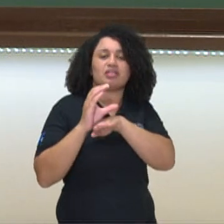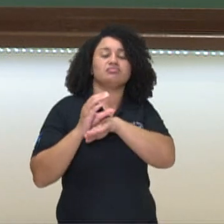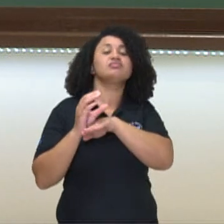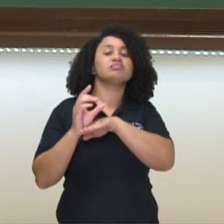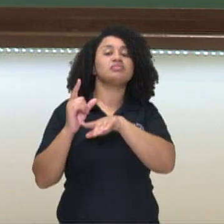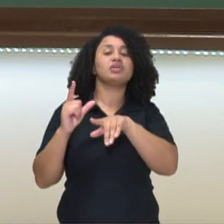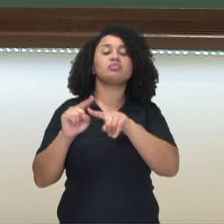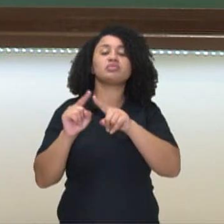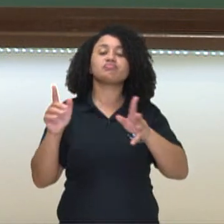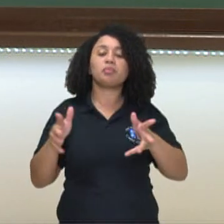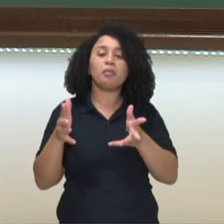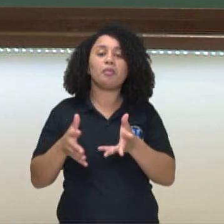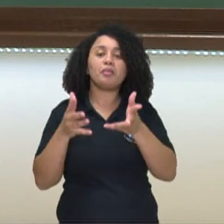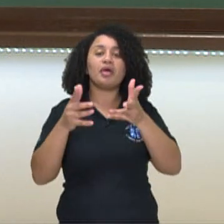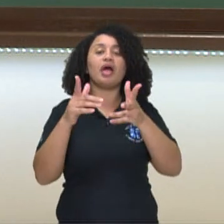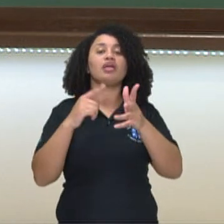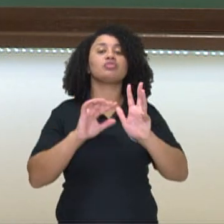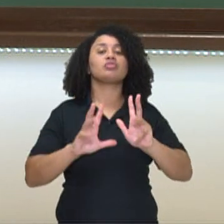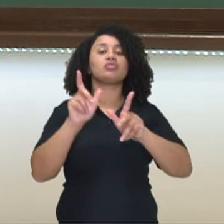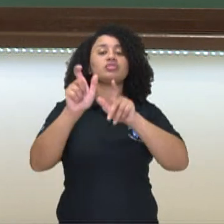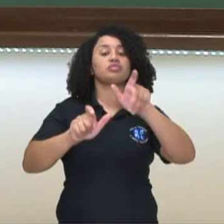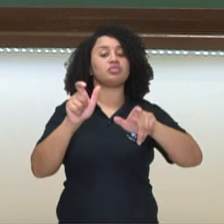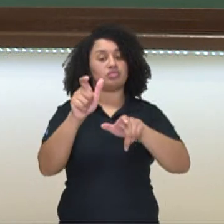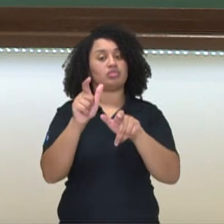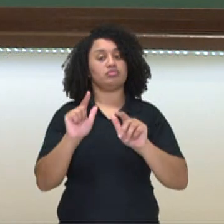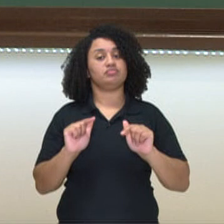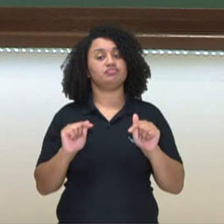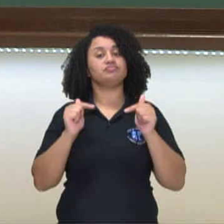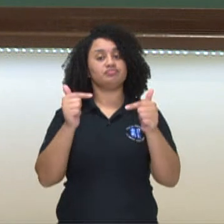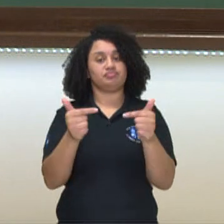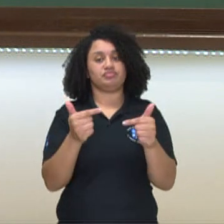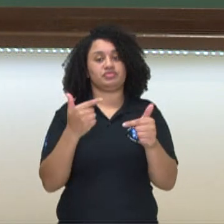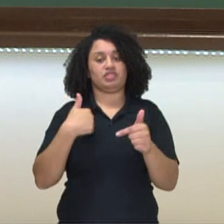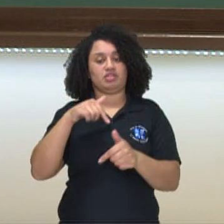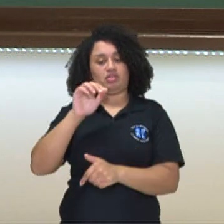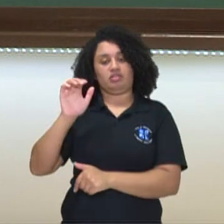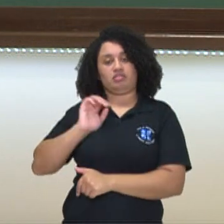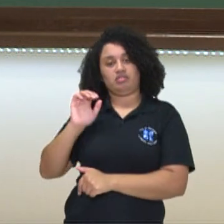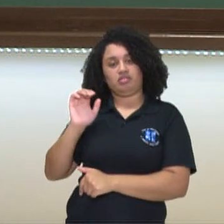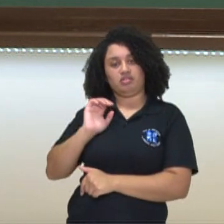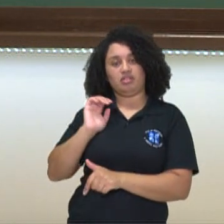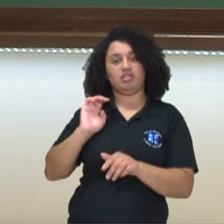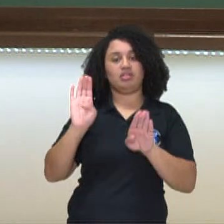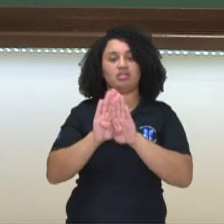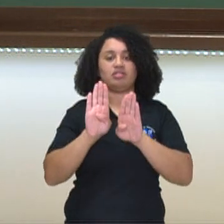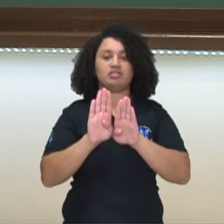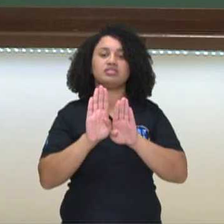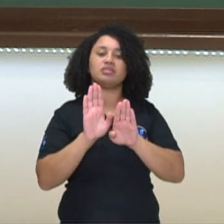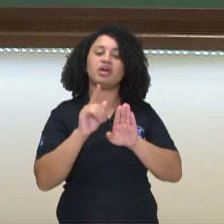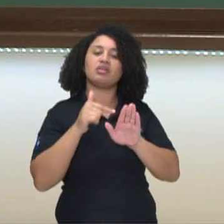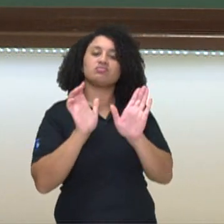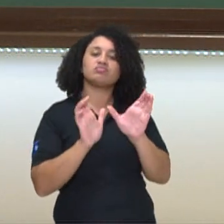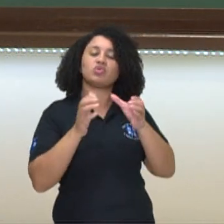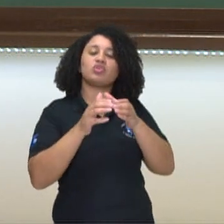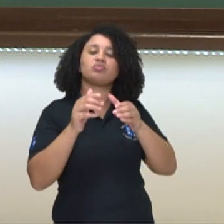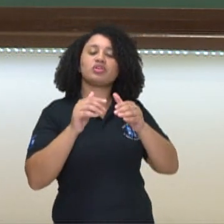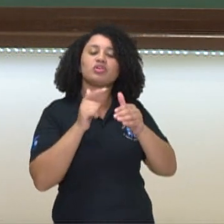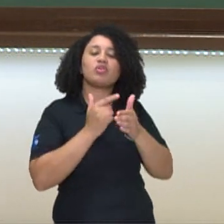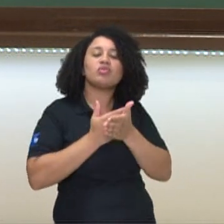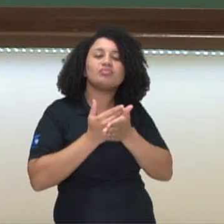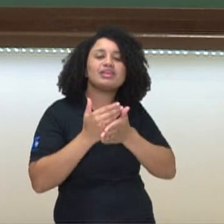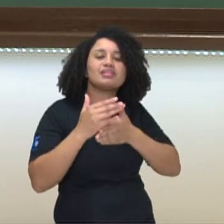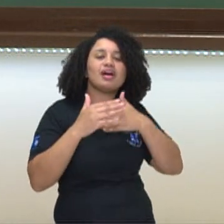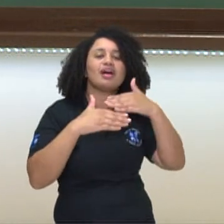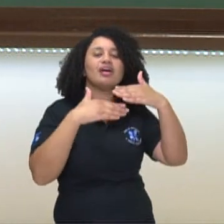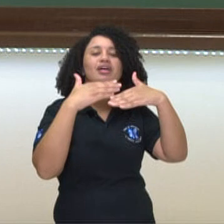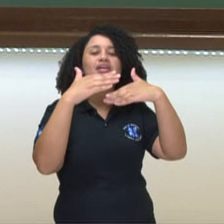elevada autoestima em todas as pessoas participantes, tanto da nobreza quanto da classe burguesa que ascendia